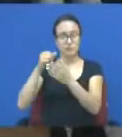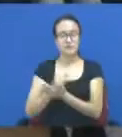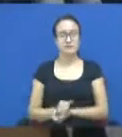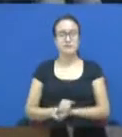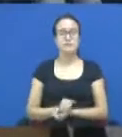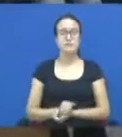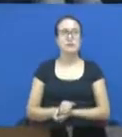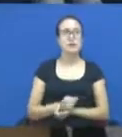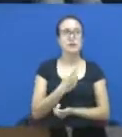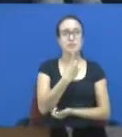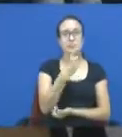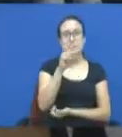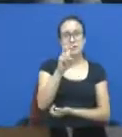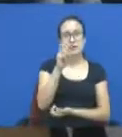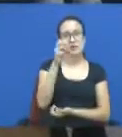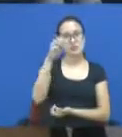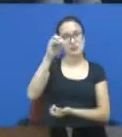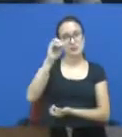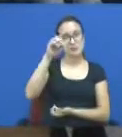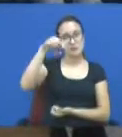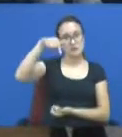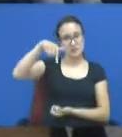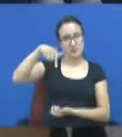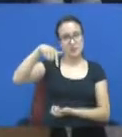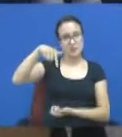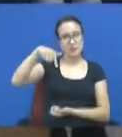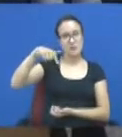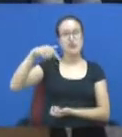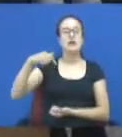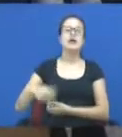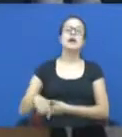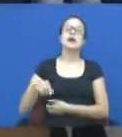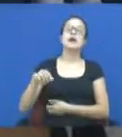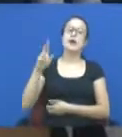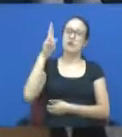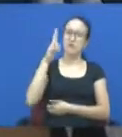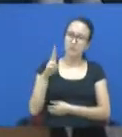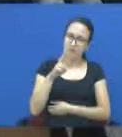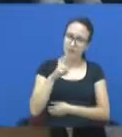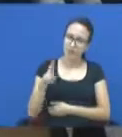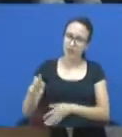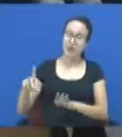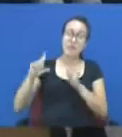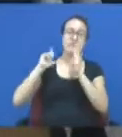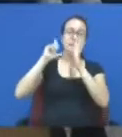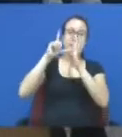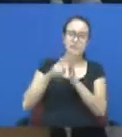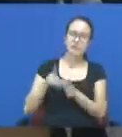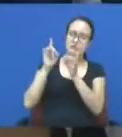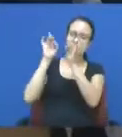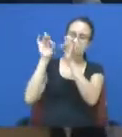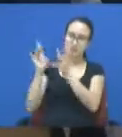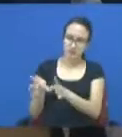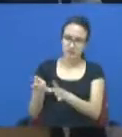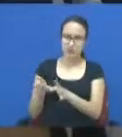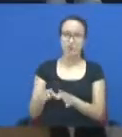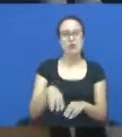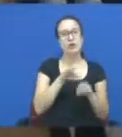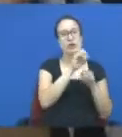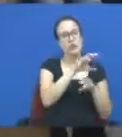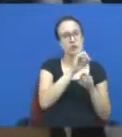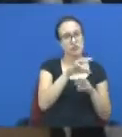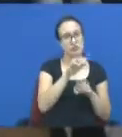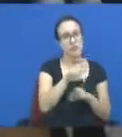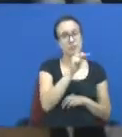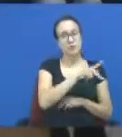1507. Em seguida, deixou o mosteiro para ensinar filosofia moral na Universidade de Wittenberg.